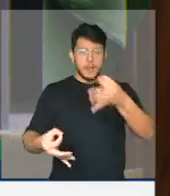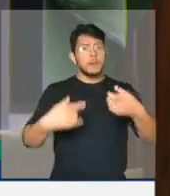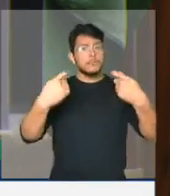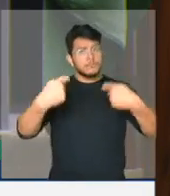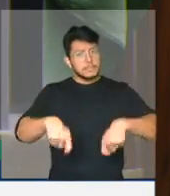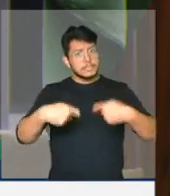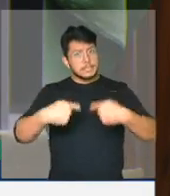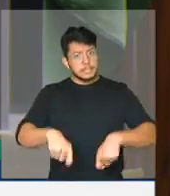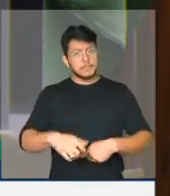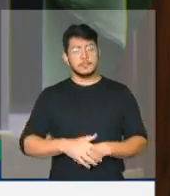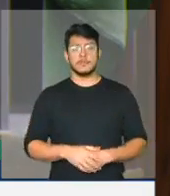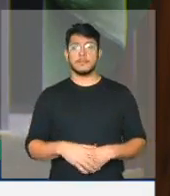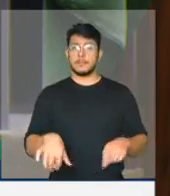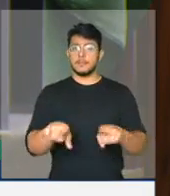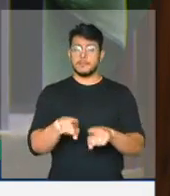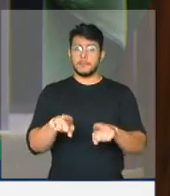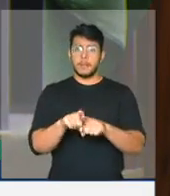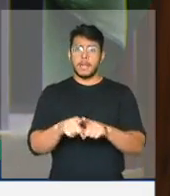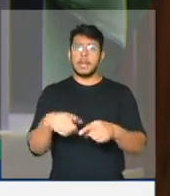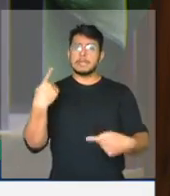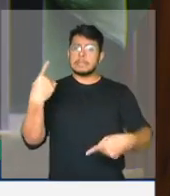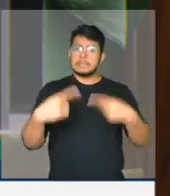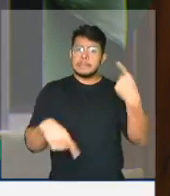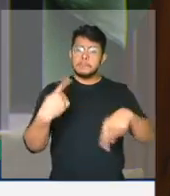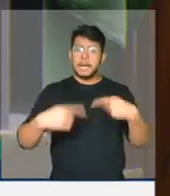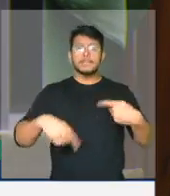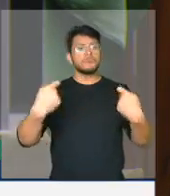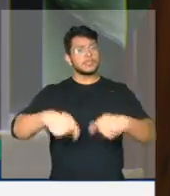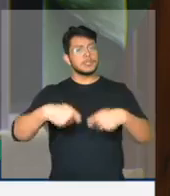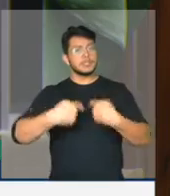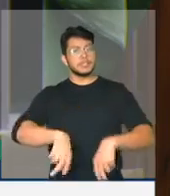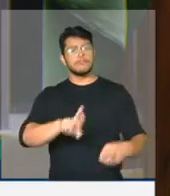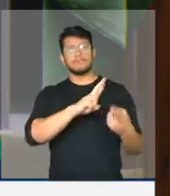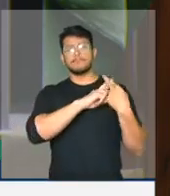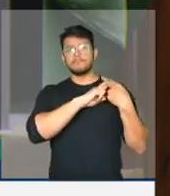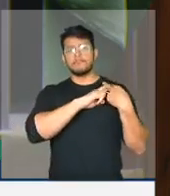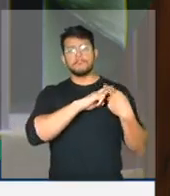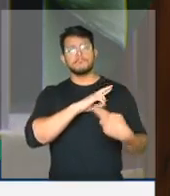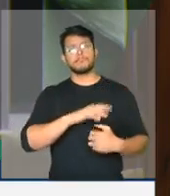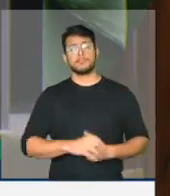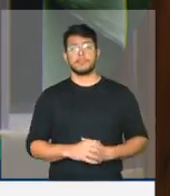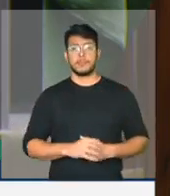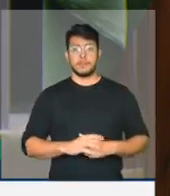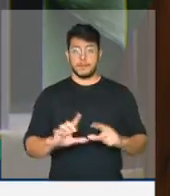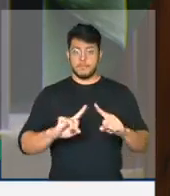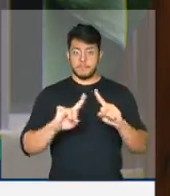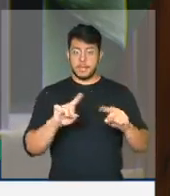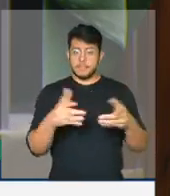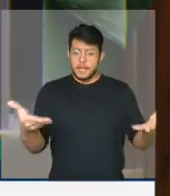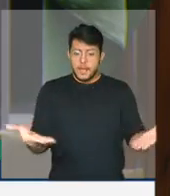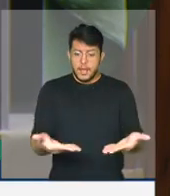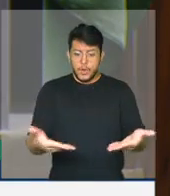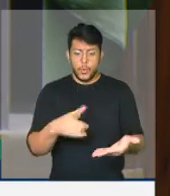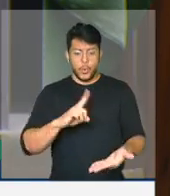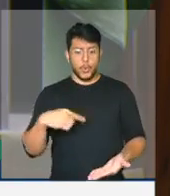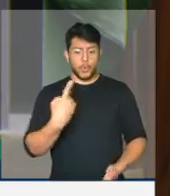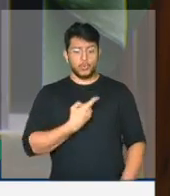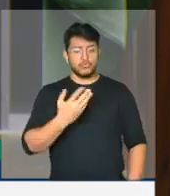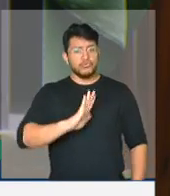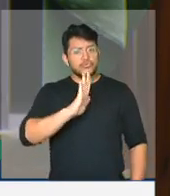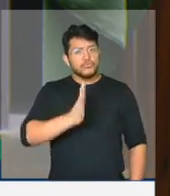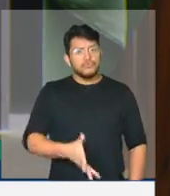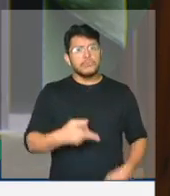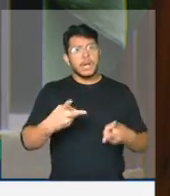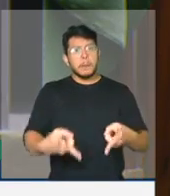debater com responsabilidade. E o que nós vimos agora é a continuidade de uma guerra de mentira nas